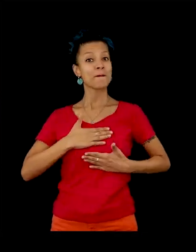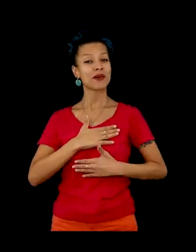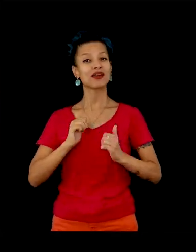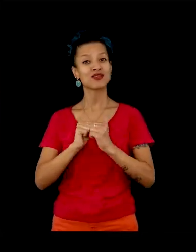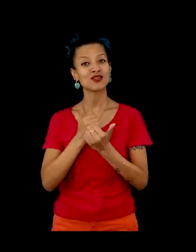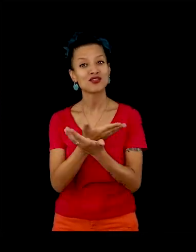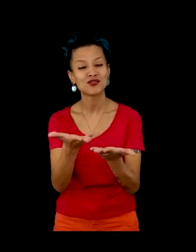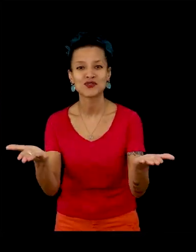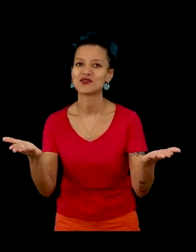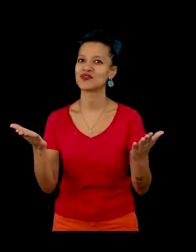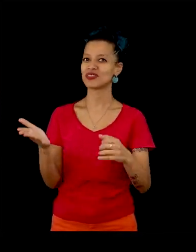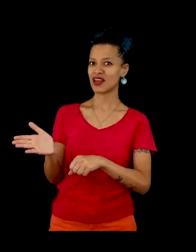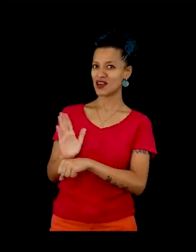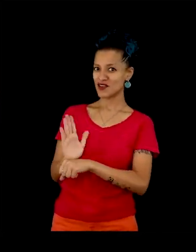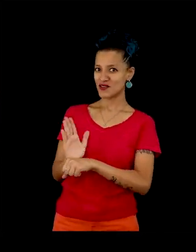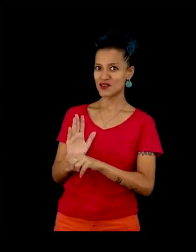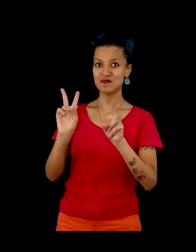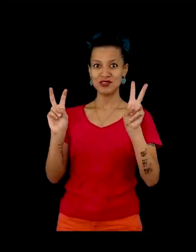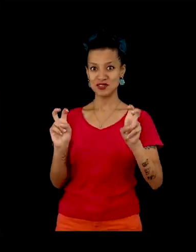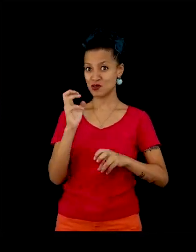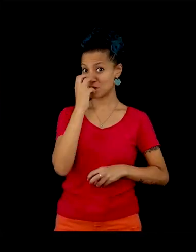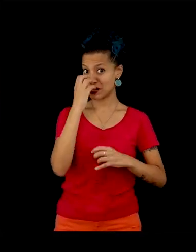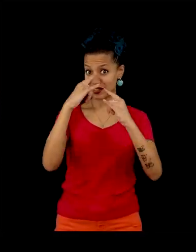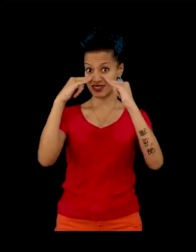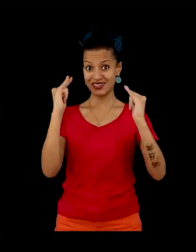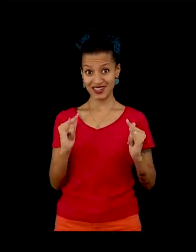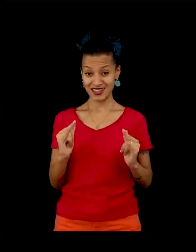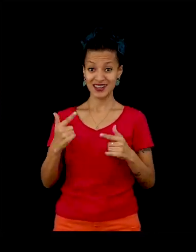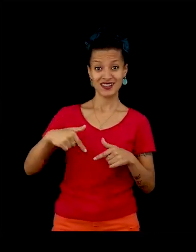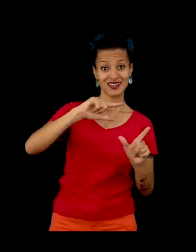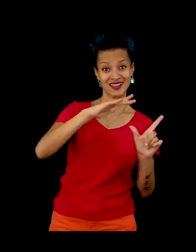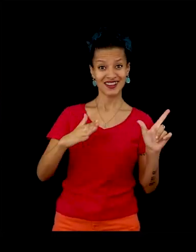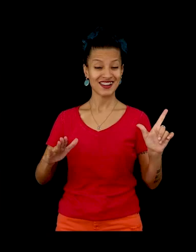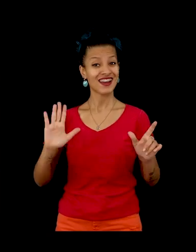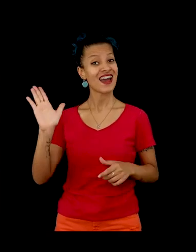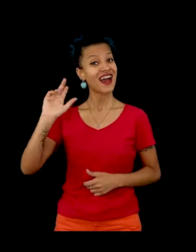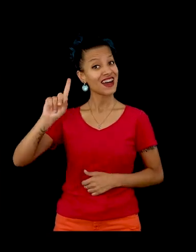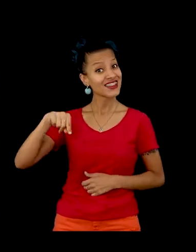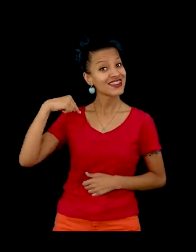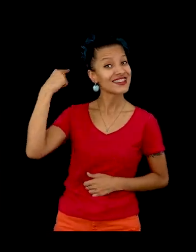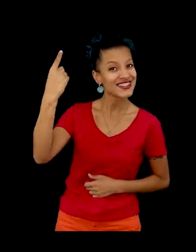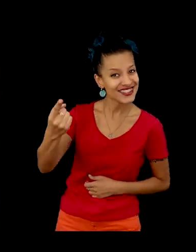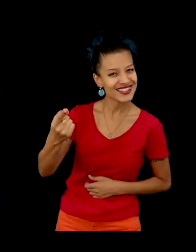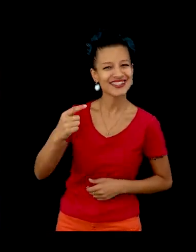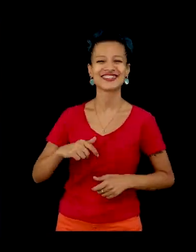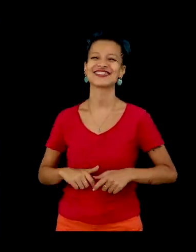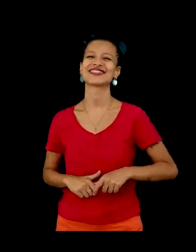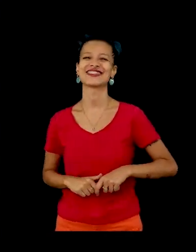vocês nesses episódios de circo do IC para Criança. Até mais!